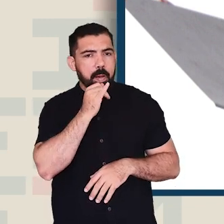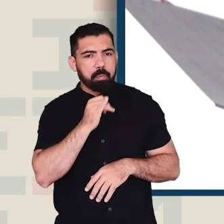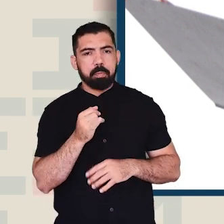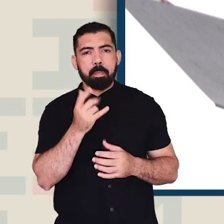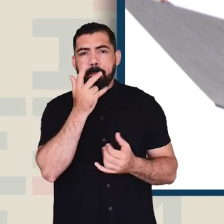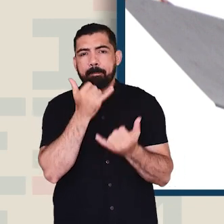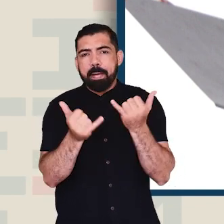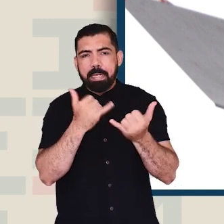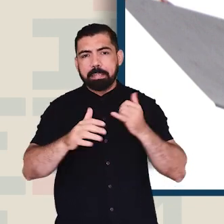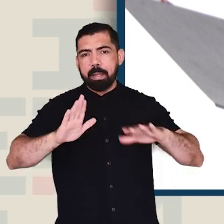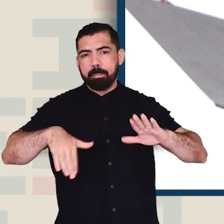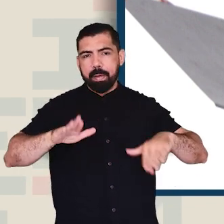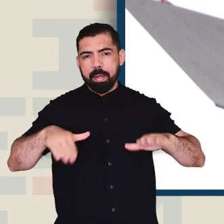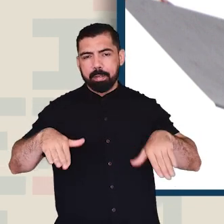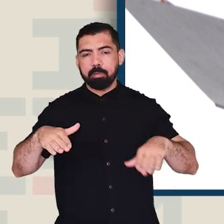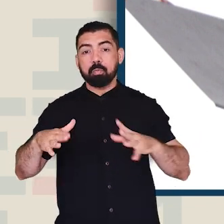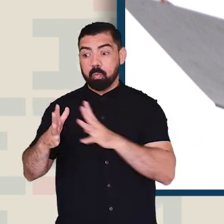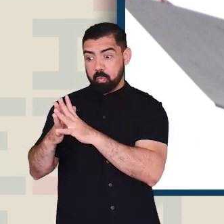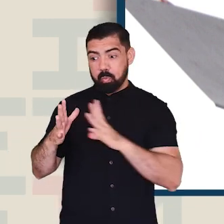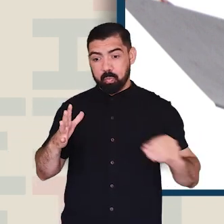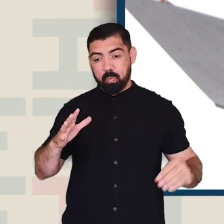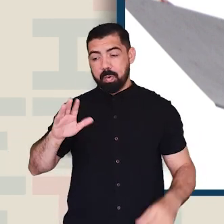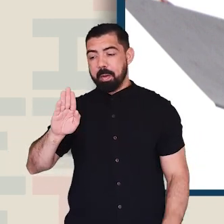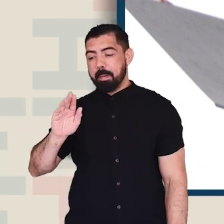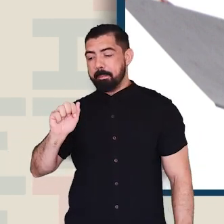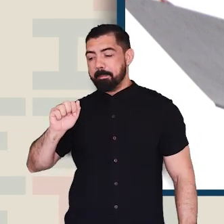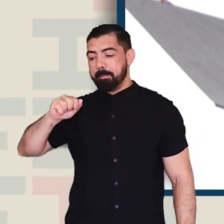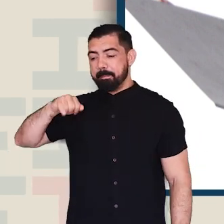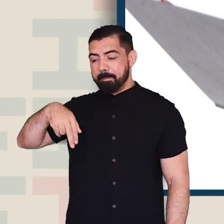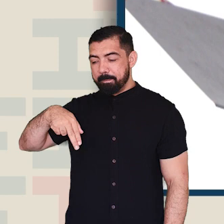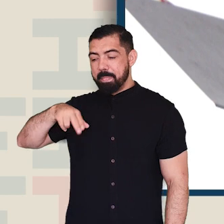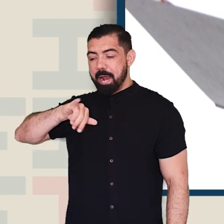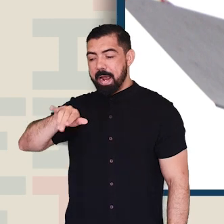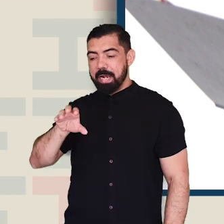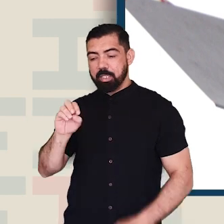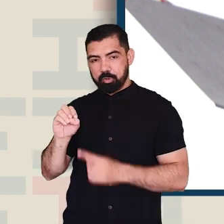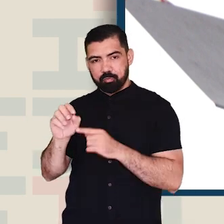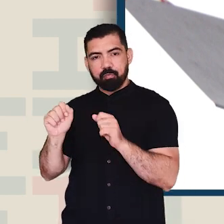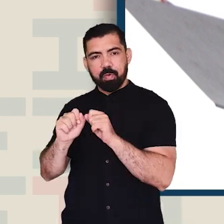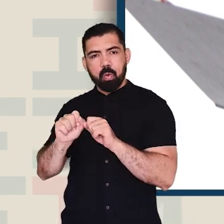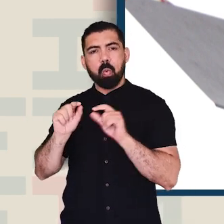percussiva, né, que vinha do banjo. O banjo fazia aquela marcação bem